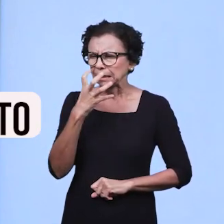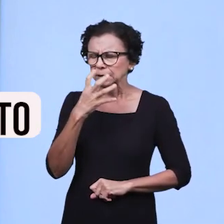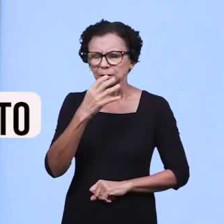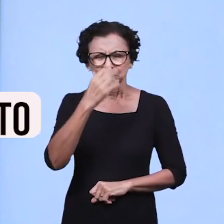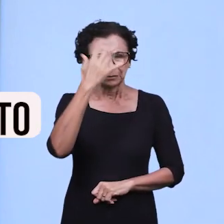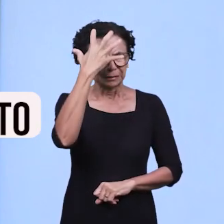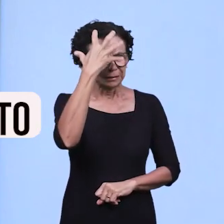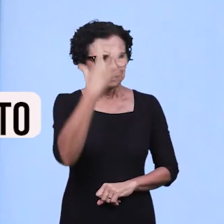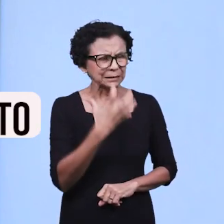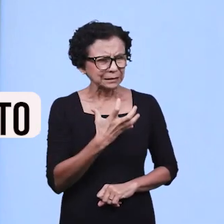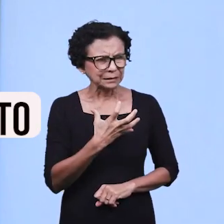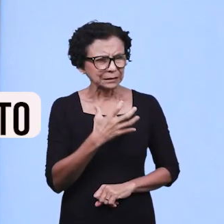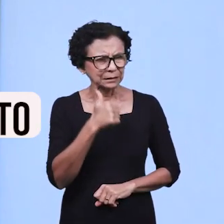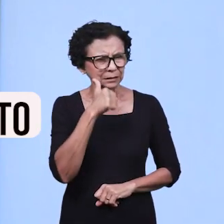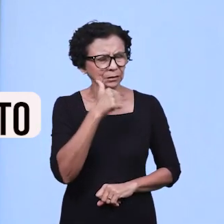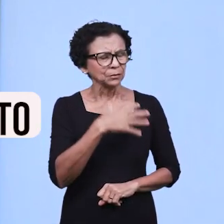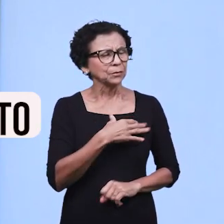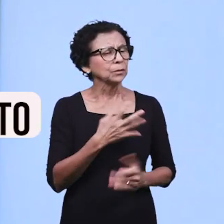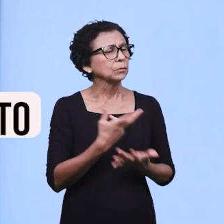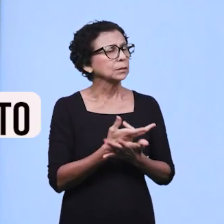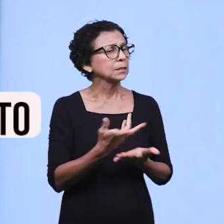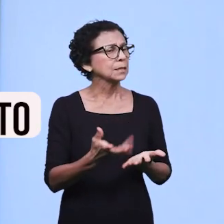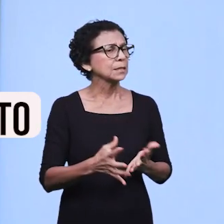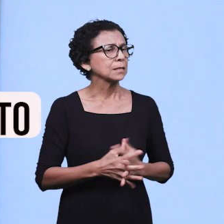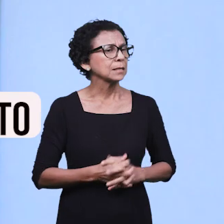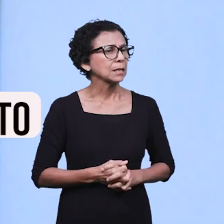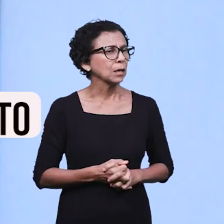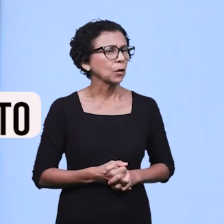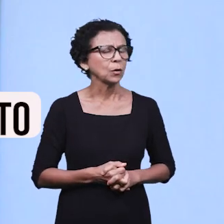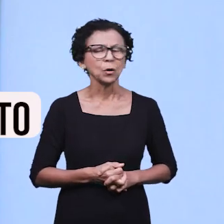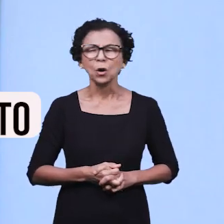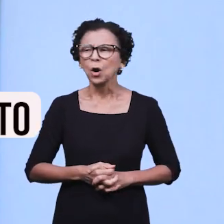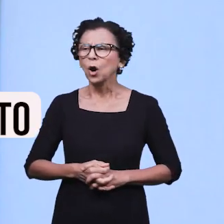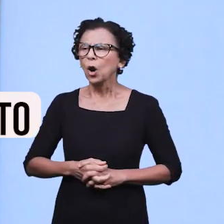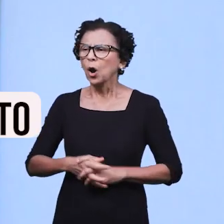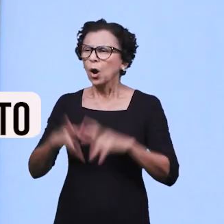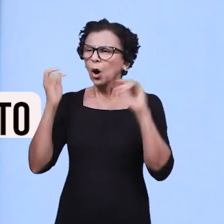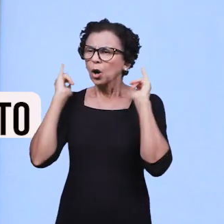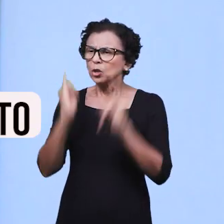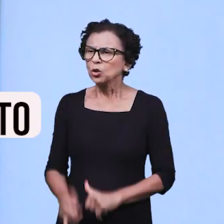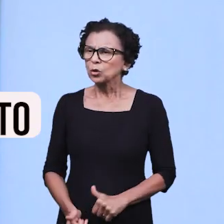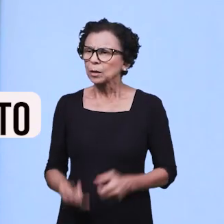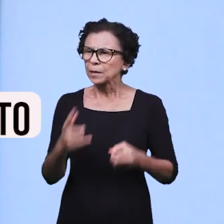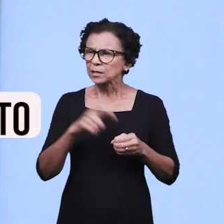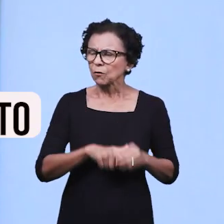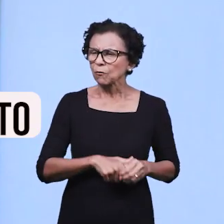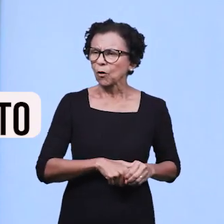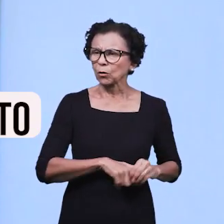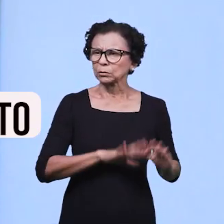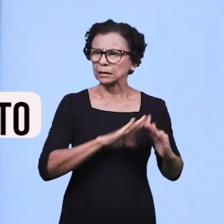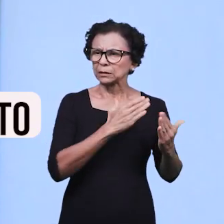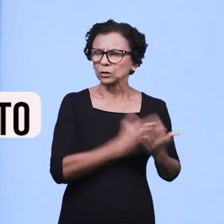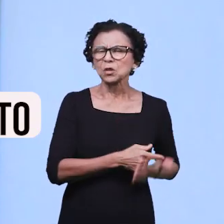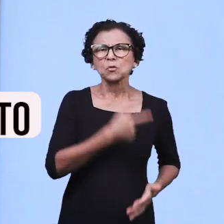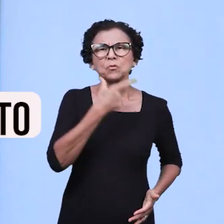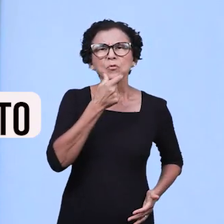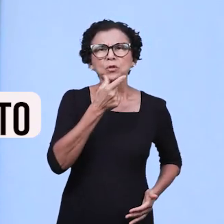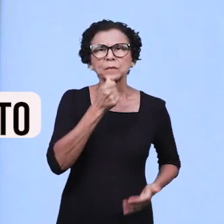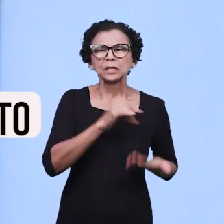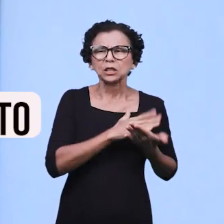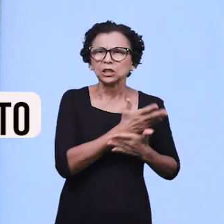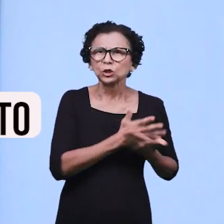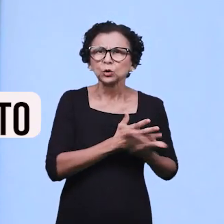eu falei, minha filha, fala, o que aconteceu? Nunca mais eu volto para aquela escola. Aqueles meninos são muito chatos, eles são